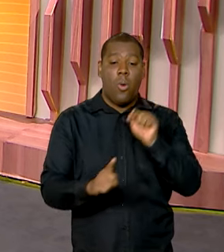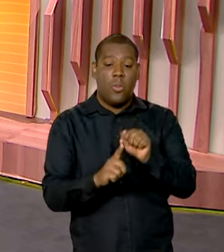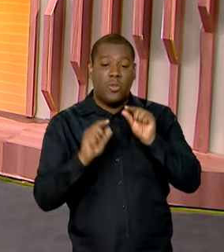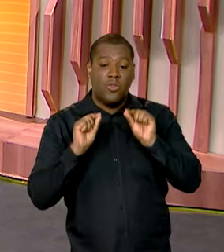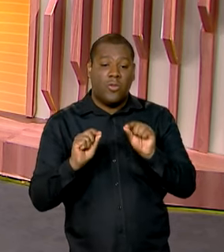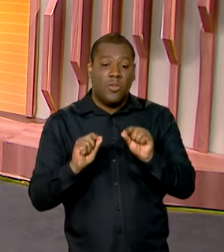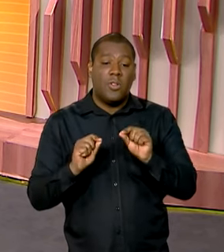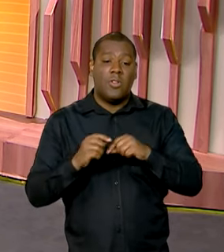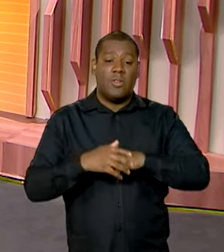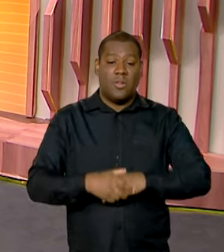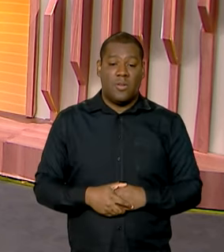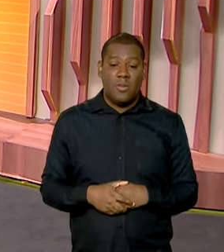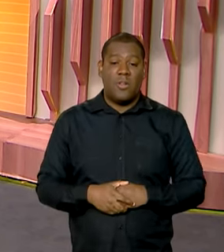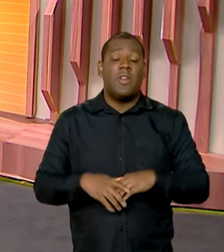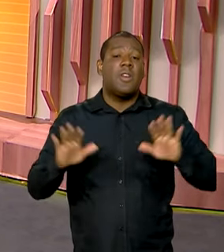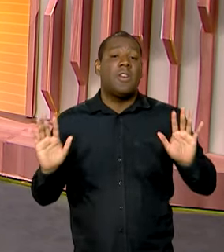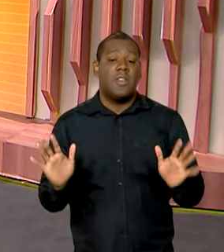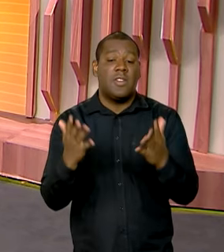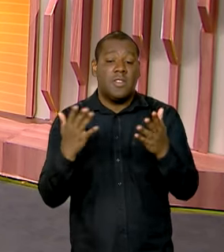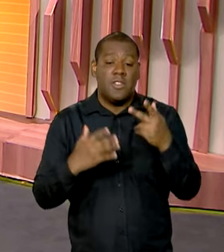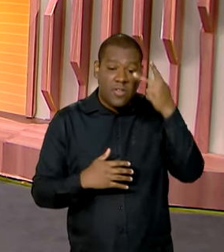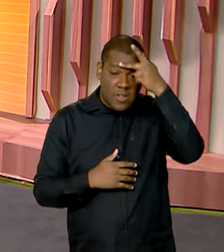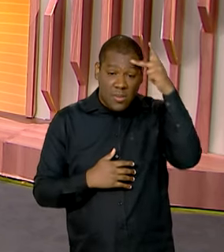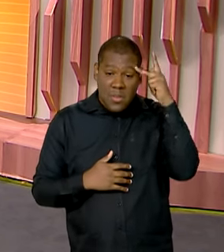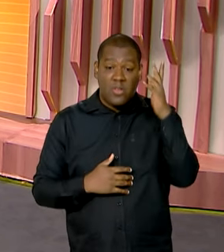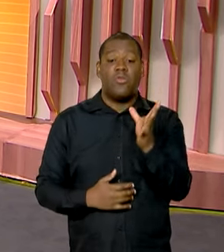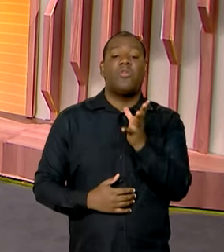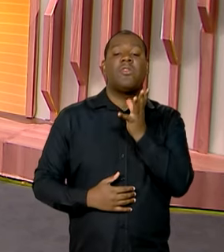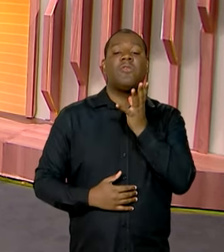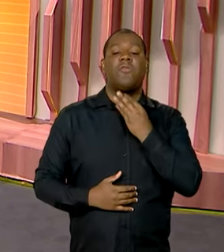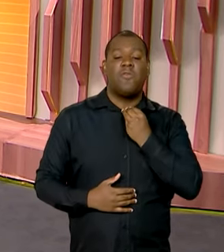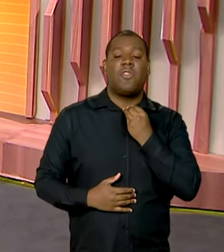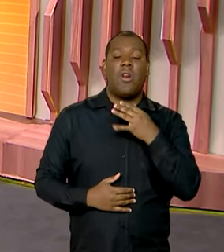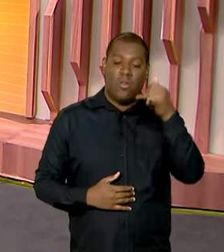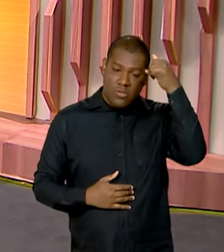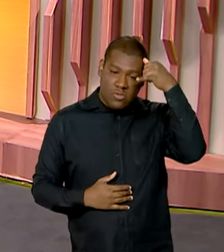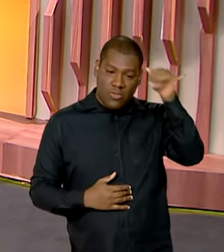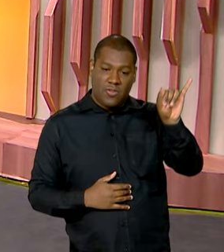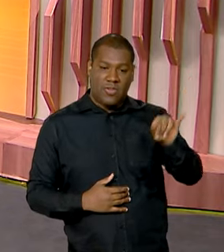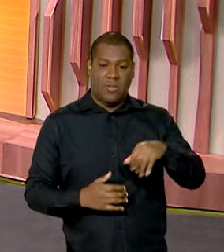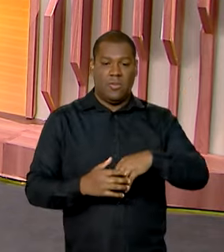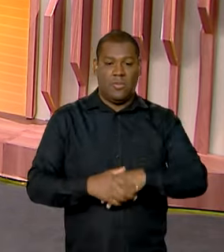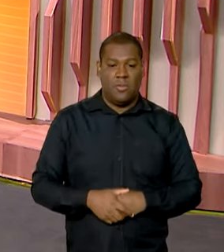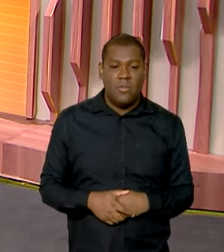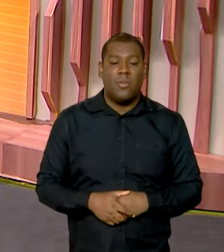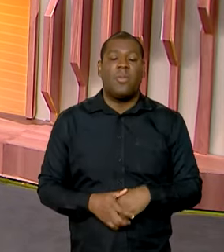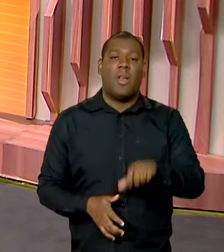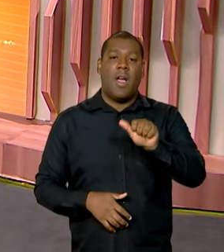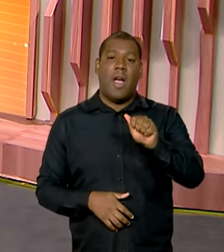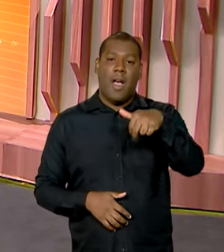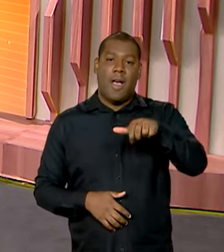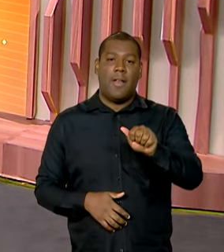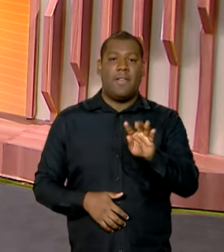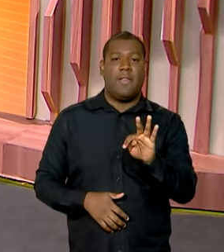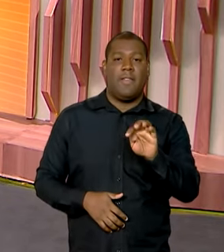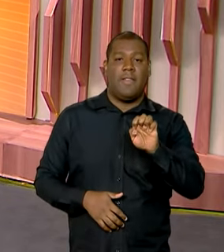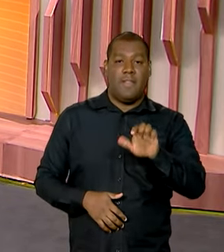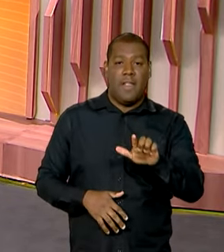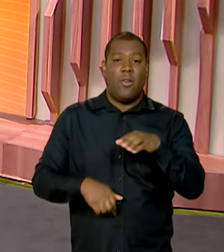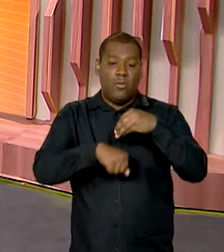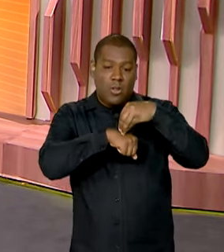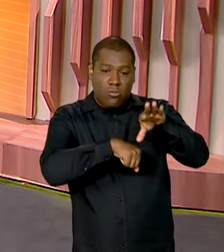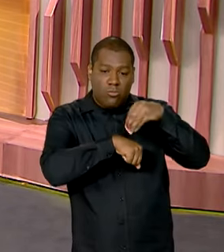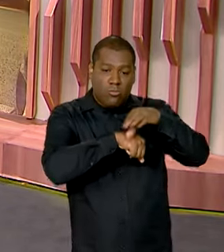consumidores sobre a prevenção contra fraudes e golpes no ambiente digital. A agência divulga dicas de segurança nas redes